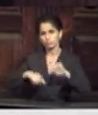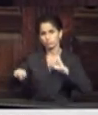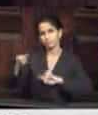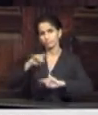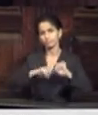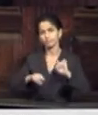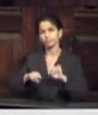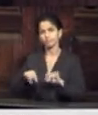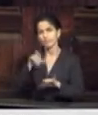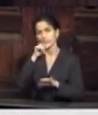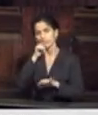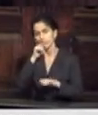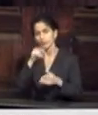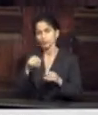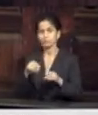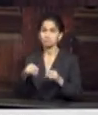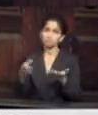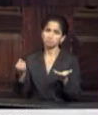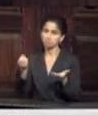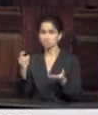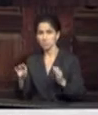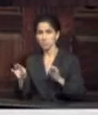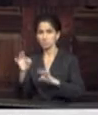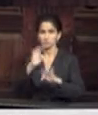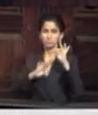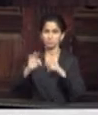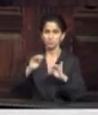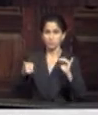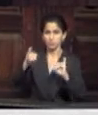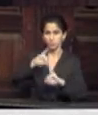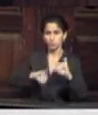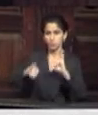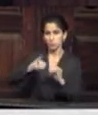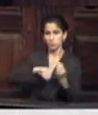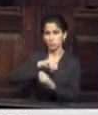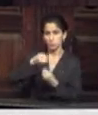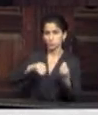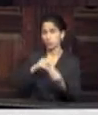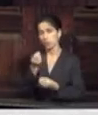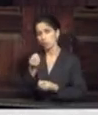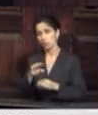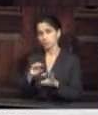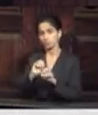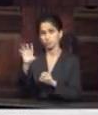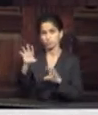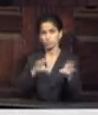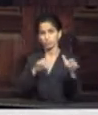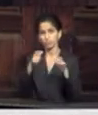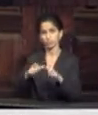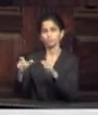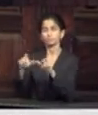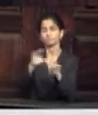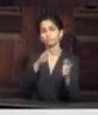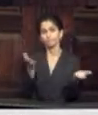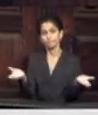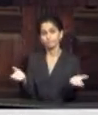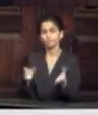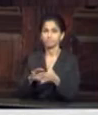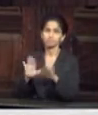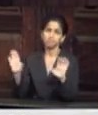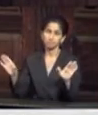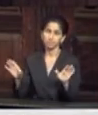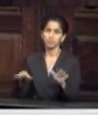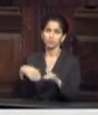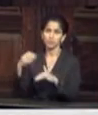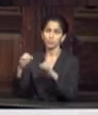água, se vai ser o tratamento, se vai ser a produção, se vai ser a macrodistribuição ou se vai ser apenas a distribuição das concessionárias